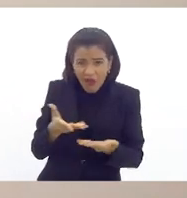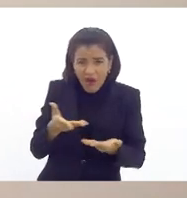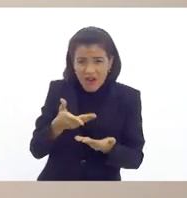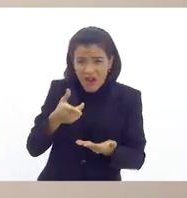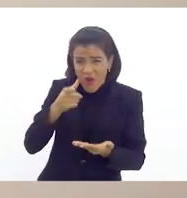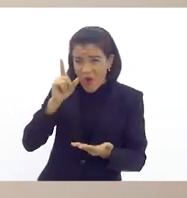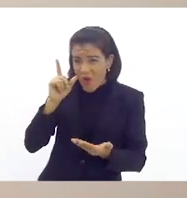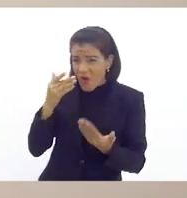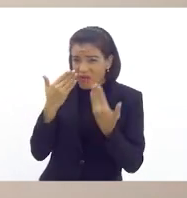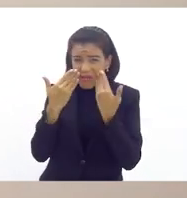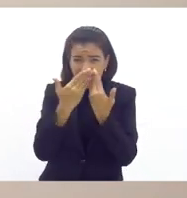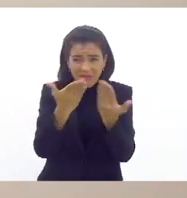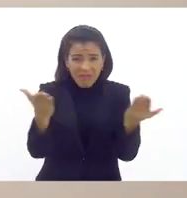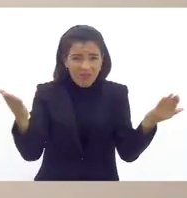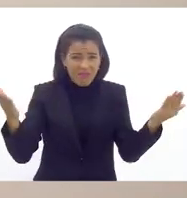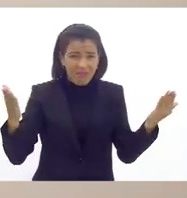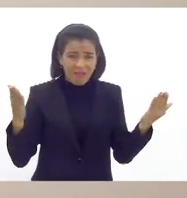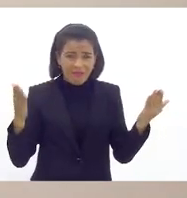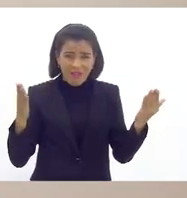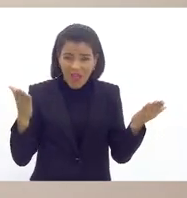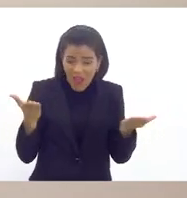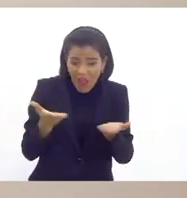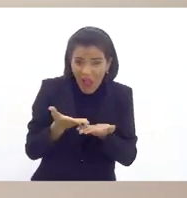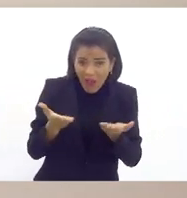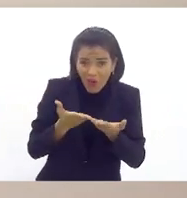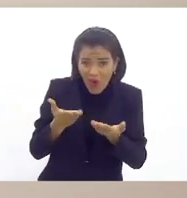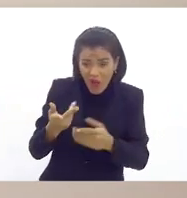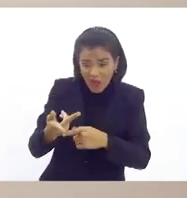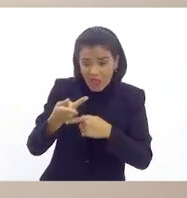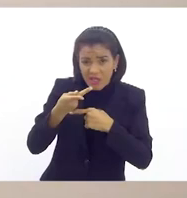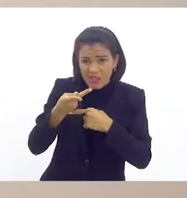na frente de todo mundo, mas só agora?